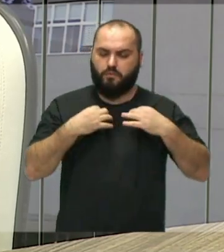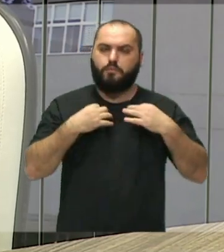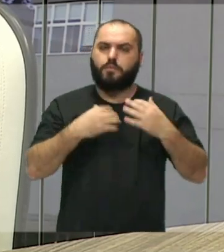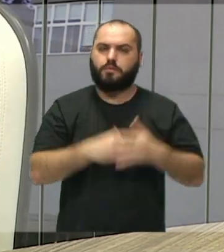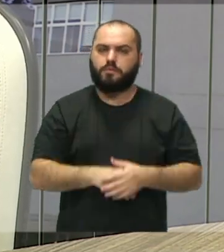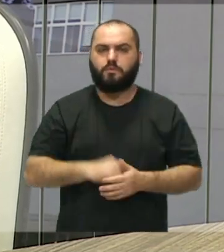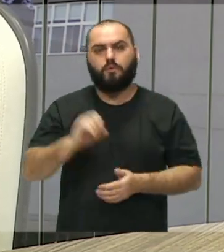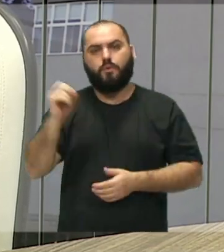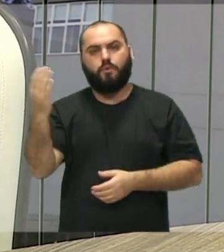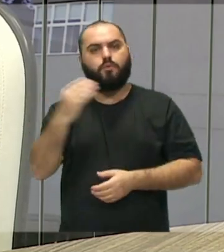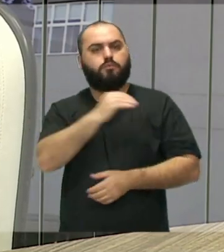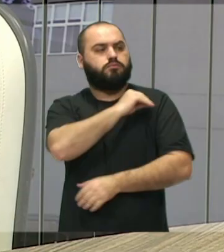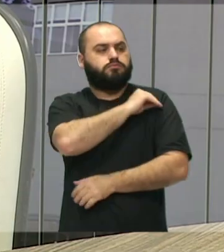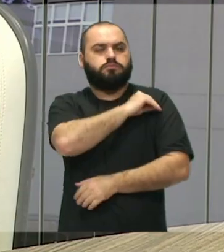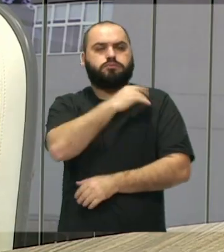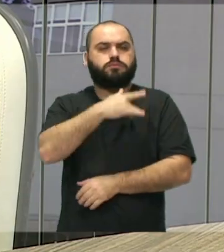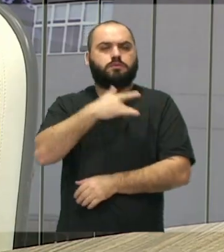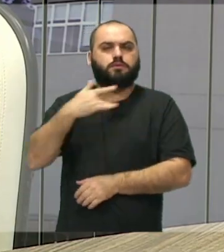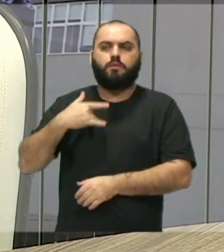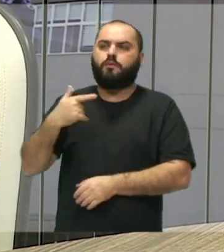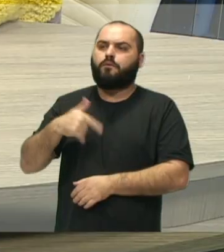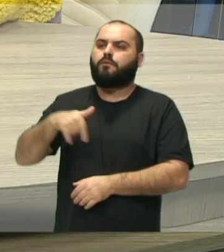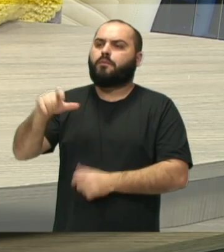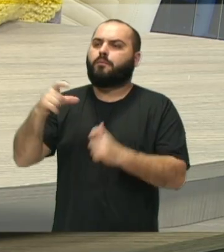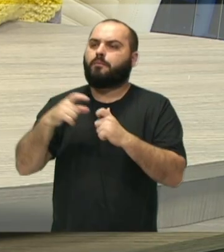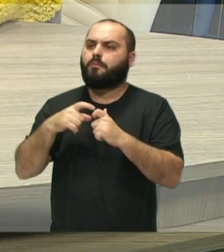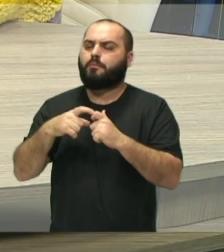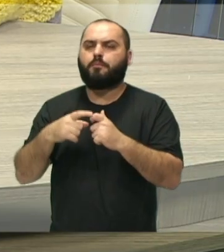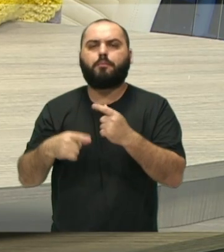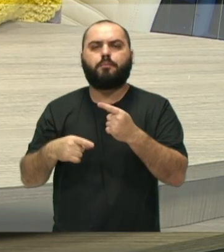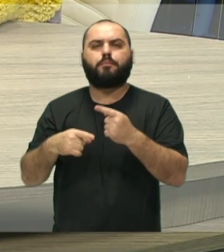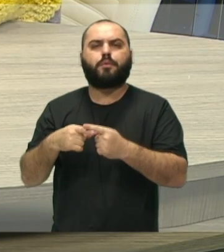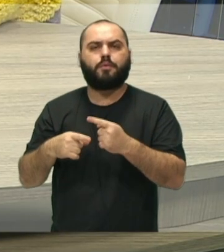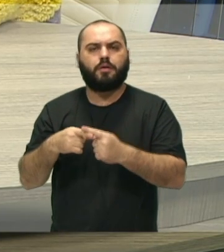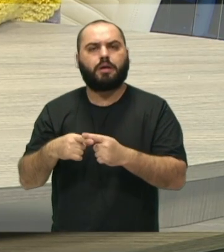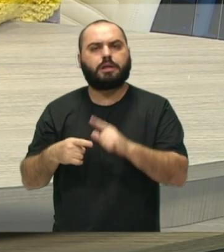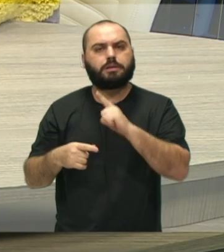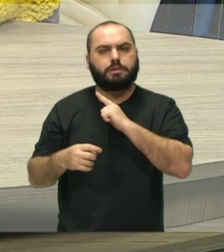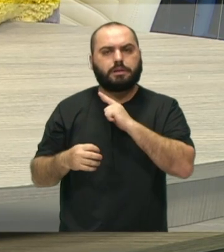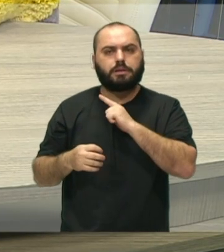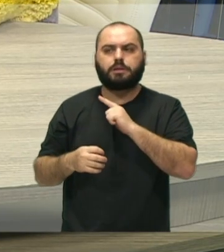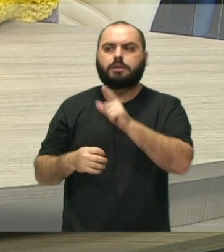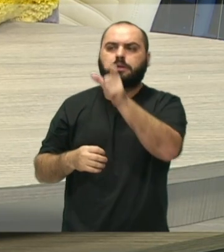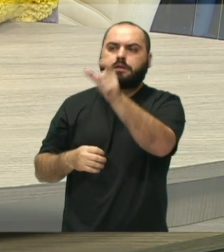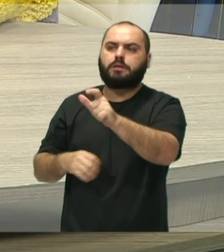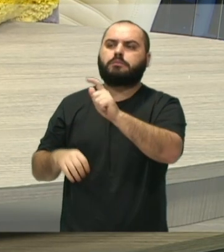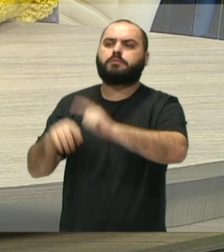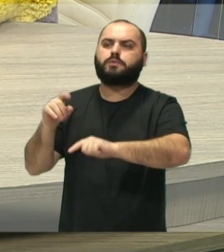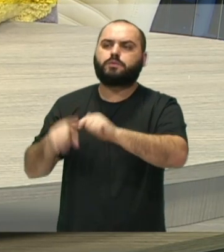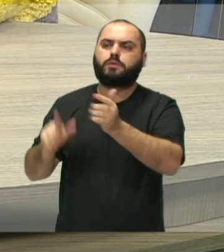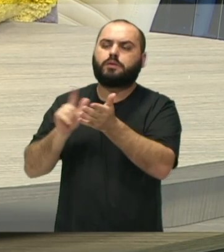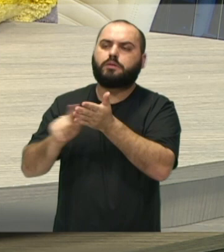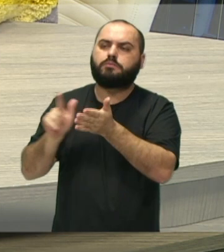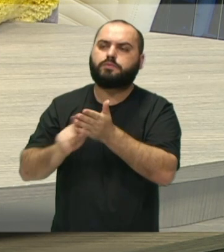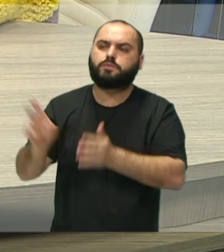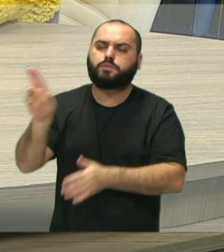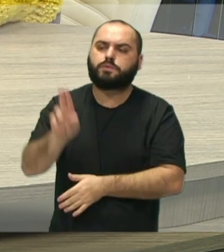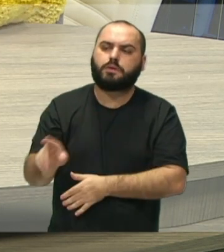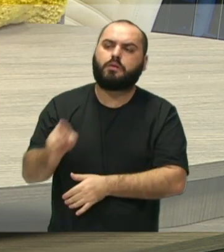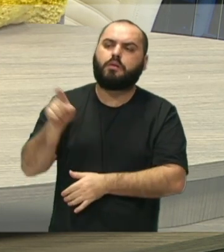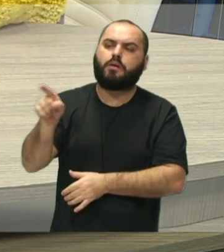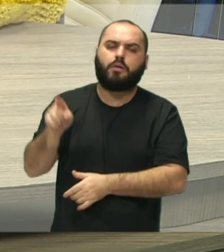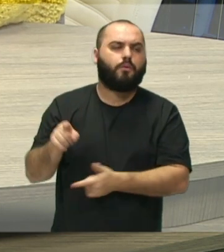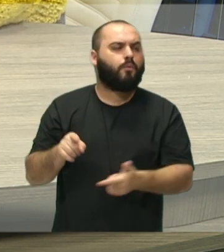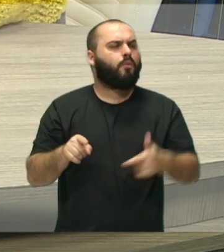de saúde que foi fazer uma consulta, por que, né, que tem aquele produto de limpeza sendo usado ali e